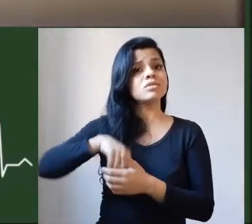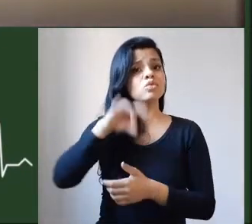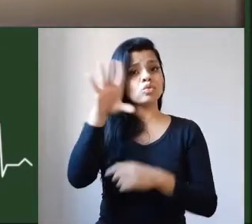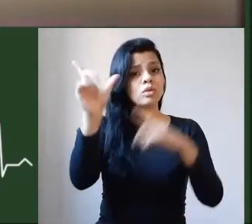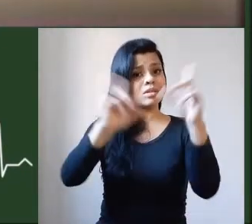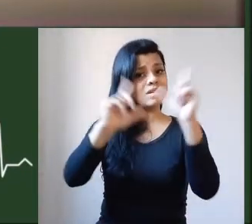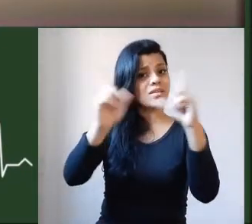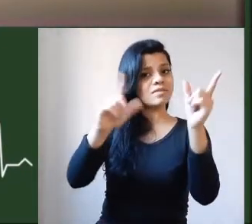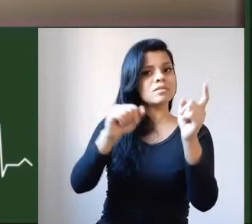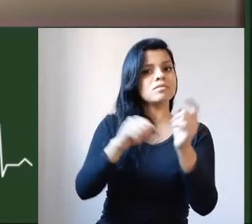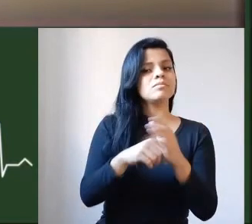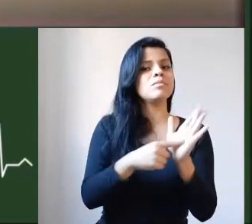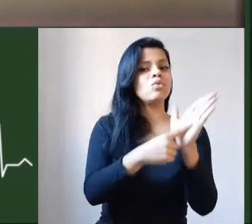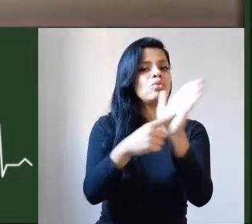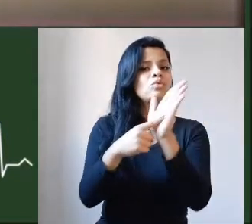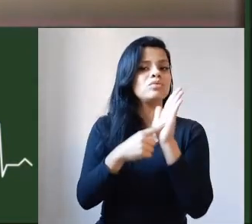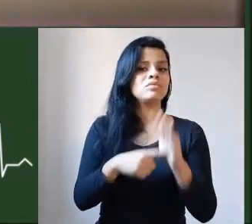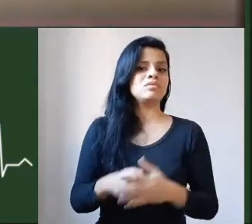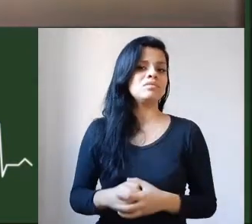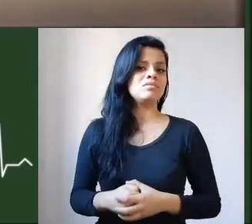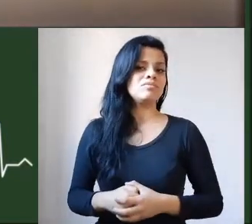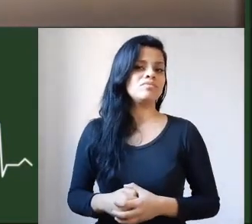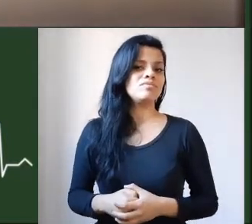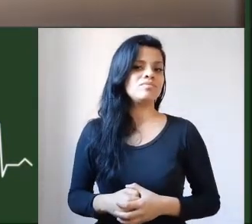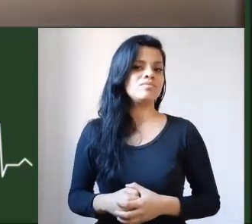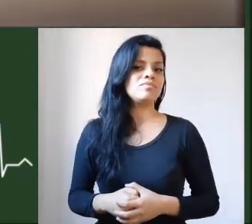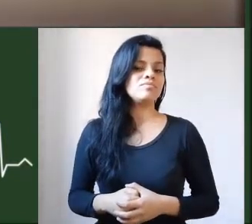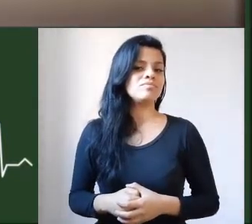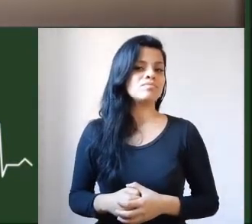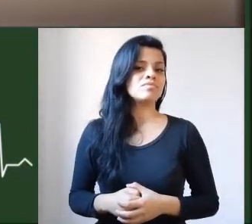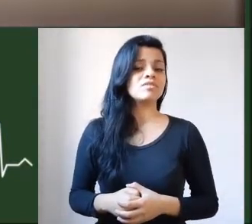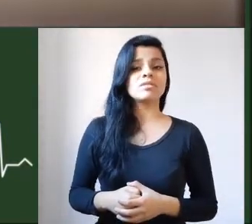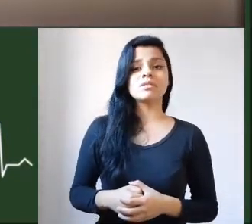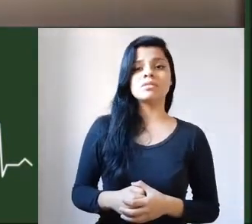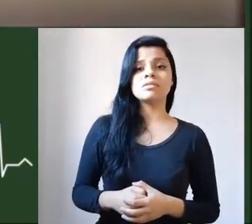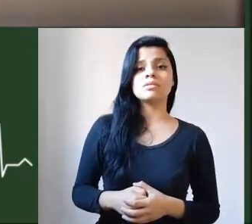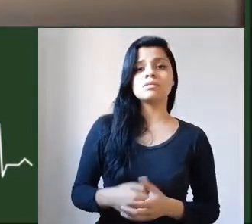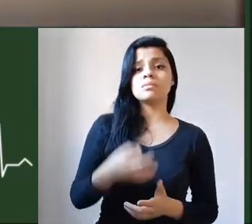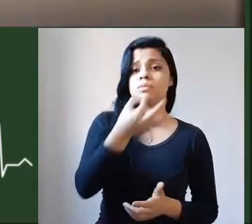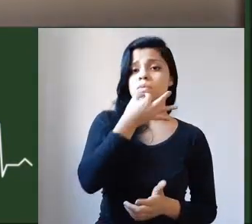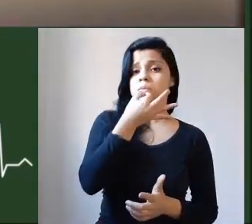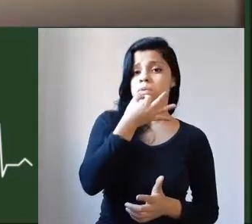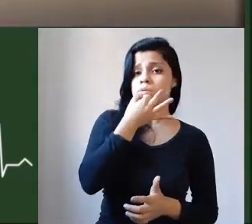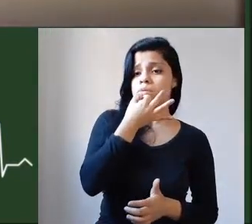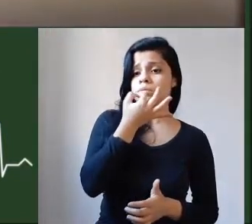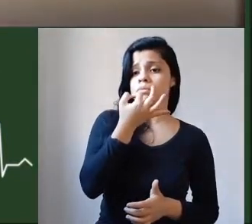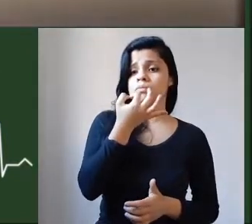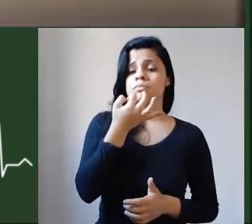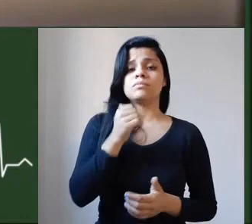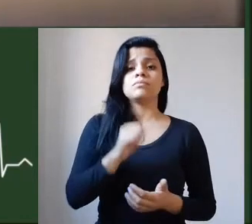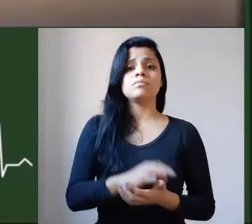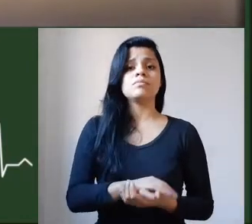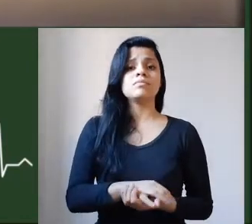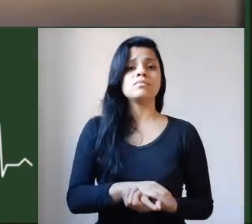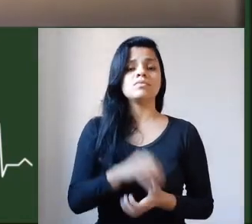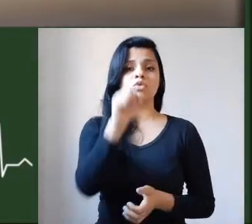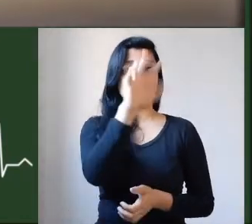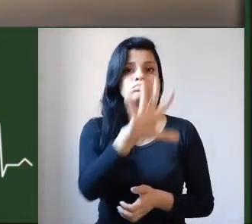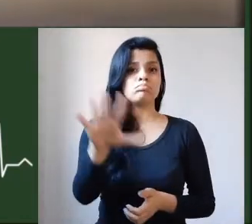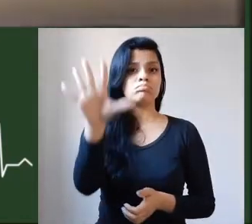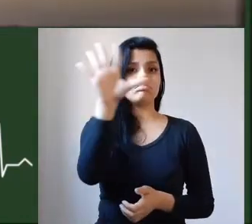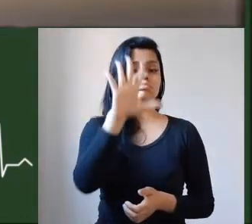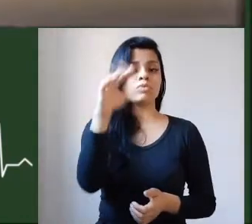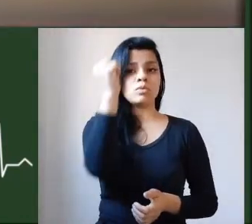Vejo que a condução, na minha opinião, a condução de maneira generalizada, obviamente, está errada, né? Existem alguns poucos